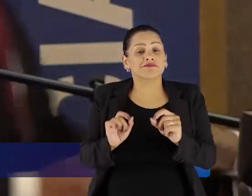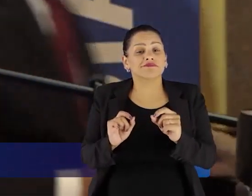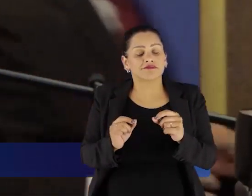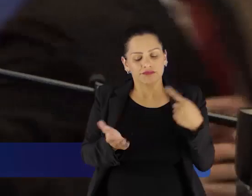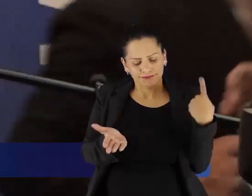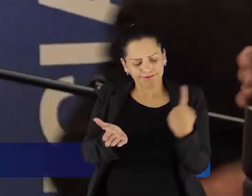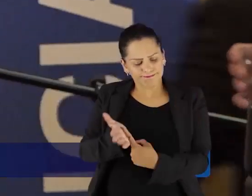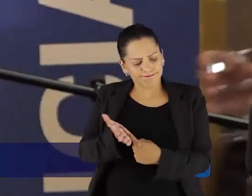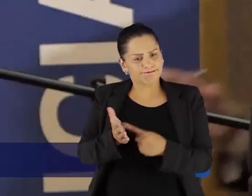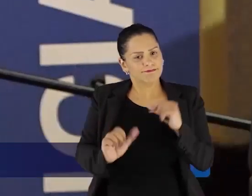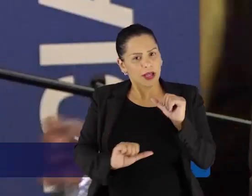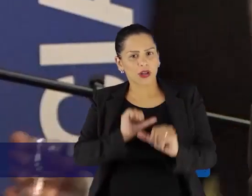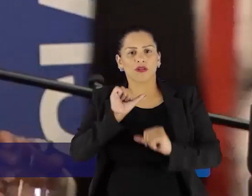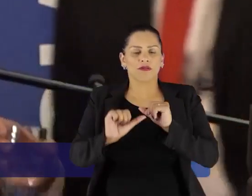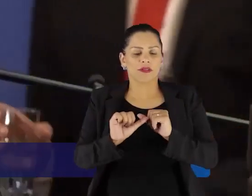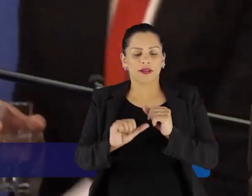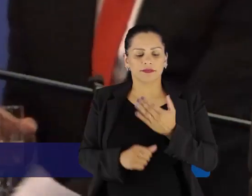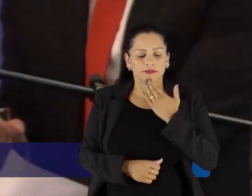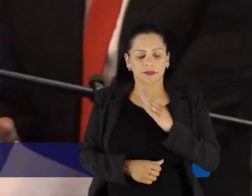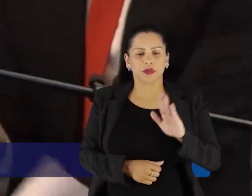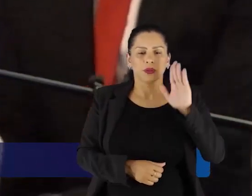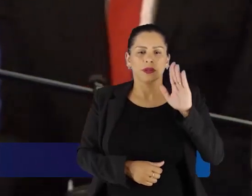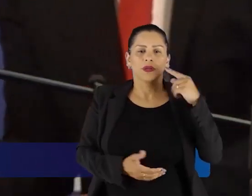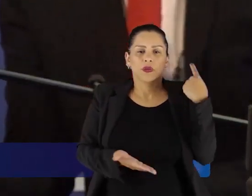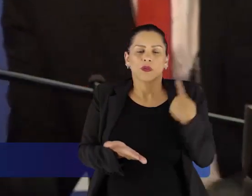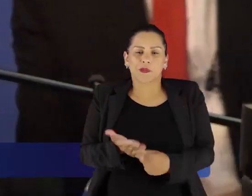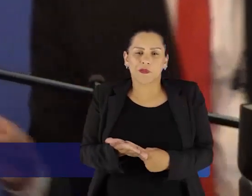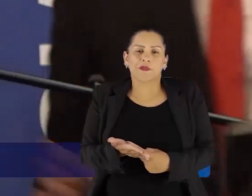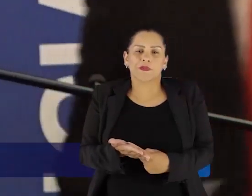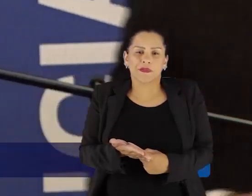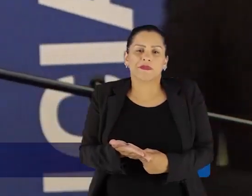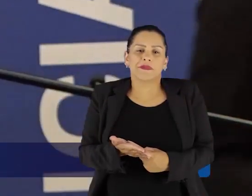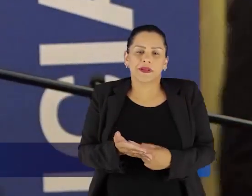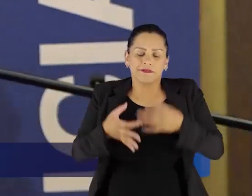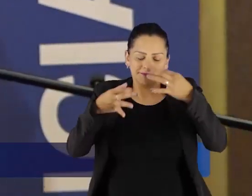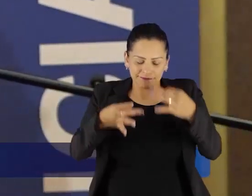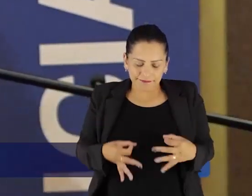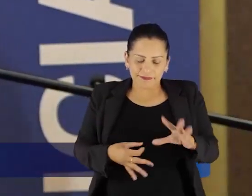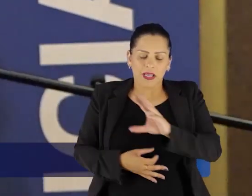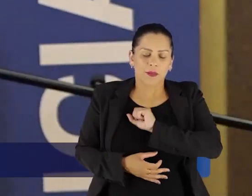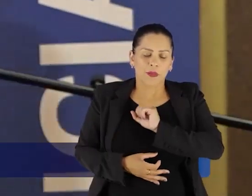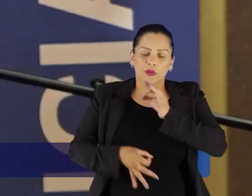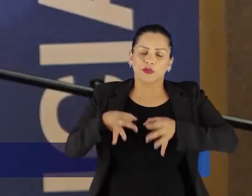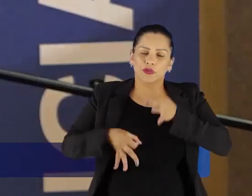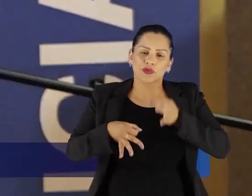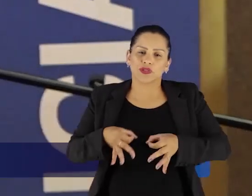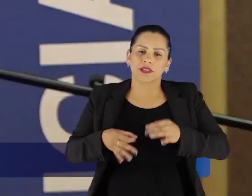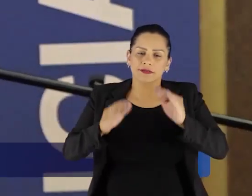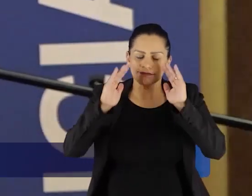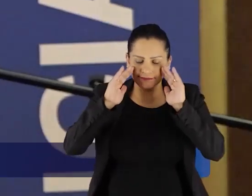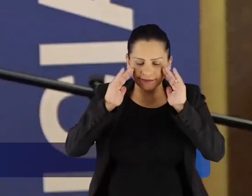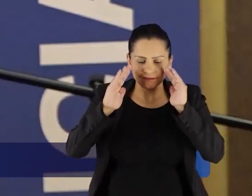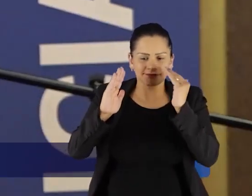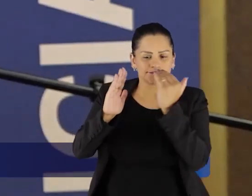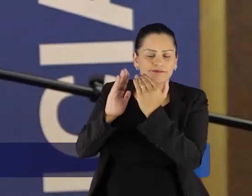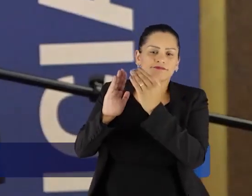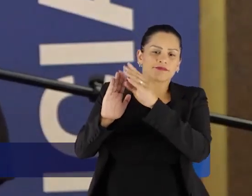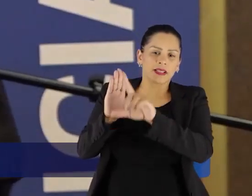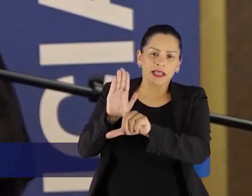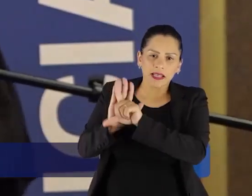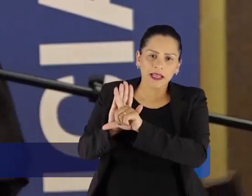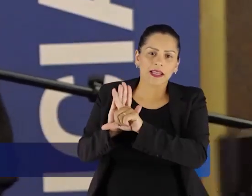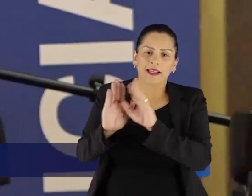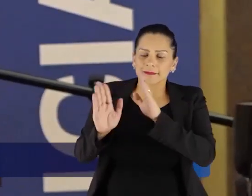Eu prometo cumprir com retidão amor da justiça e fidelidade as leis e as instituições vigentes